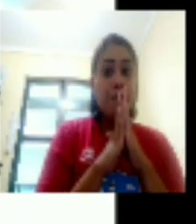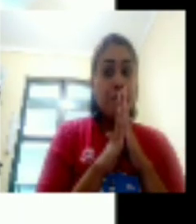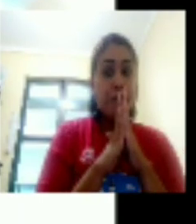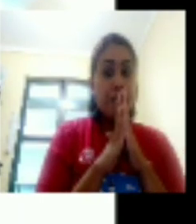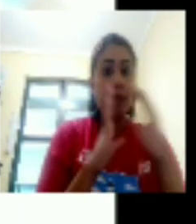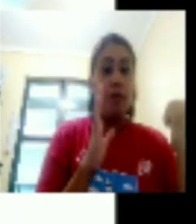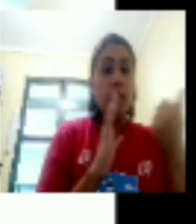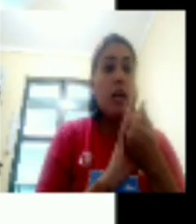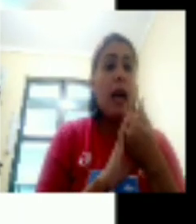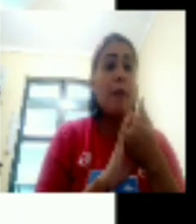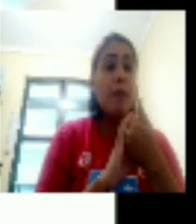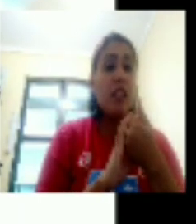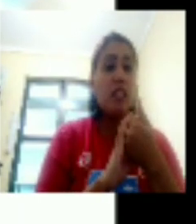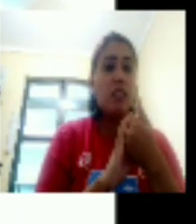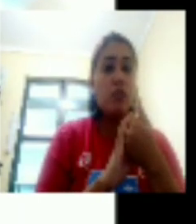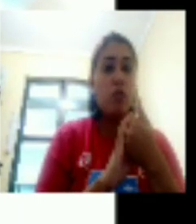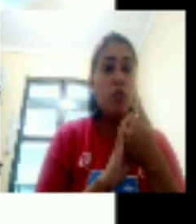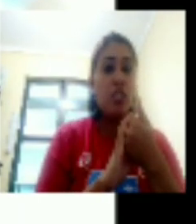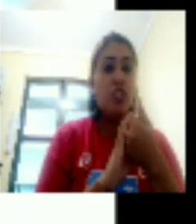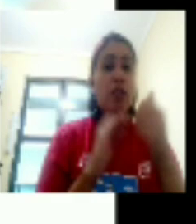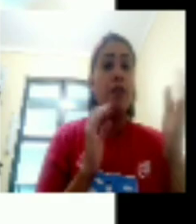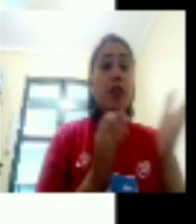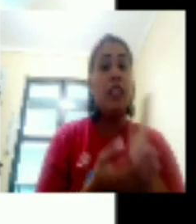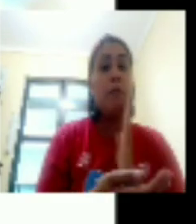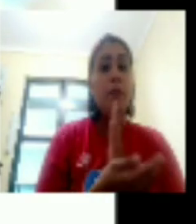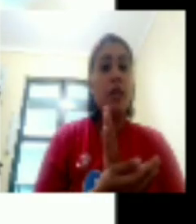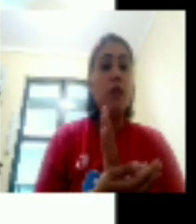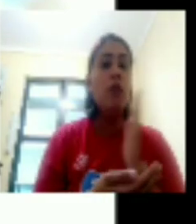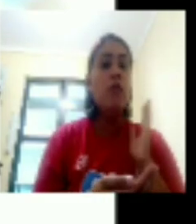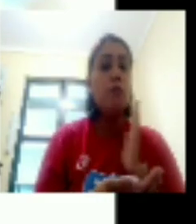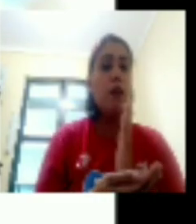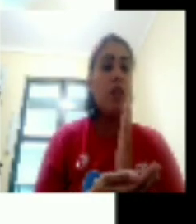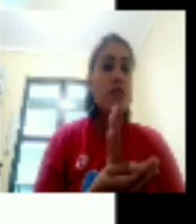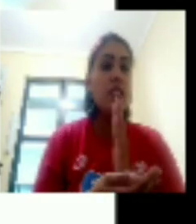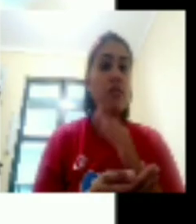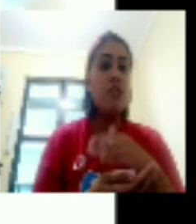aí, a primeira grande conquista foi em